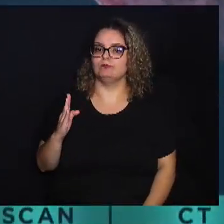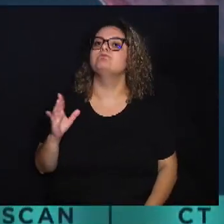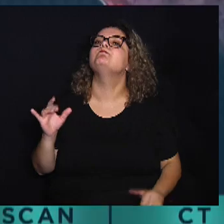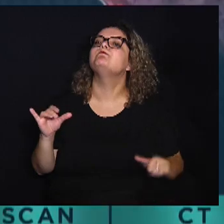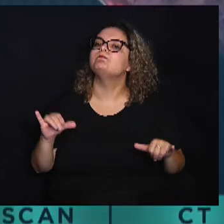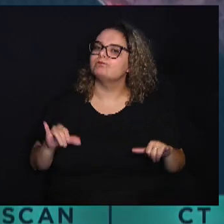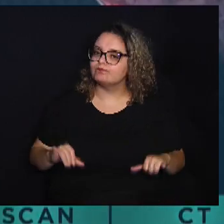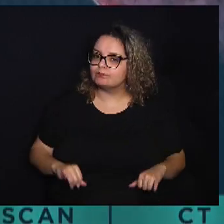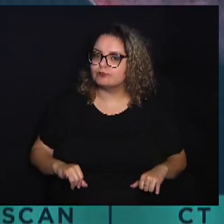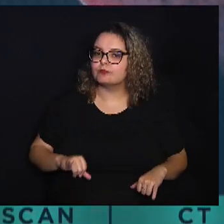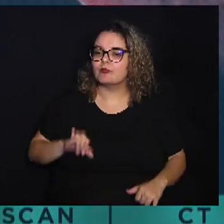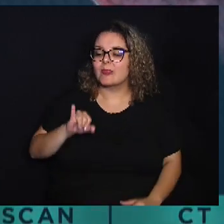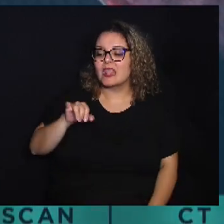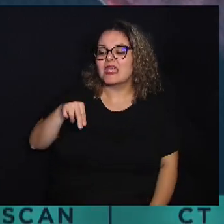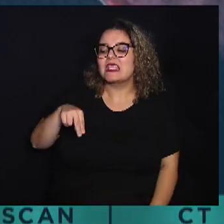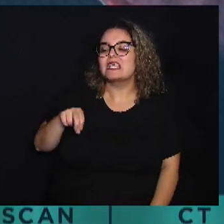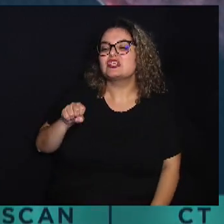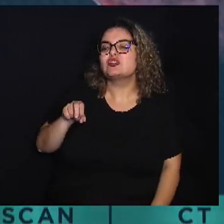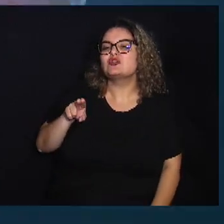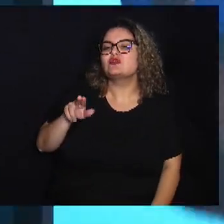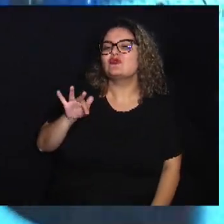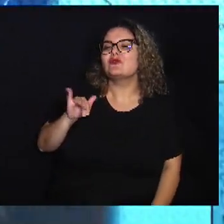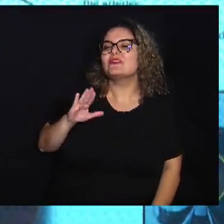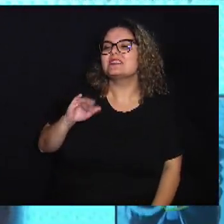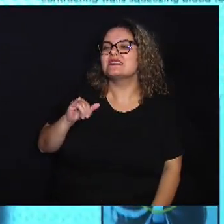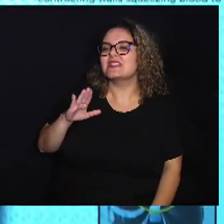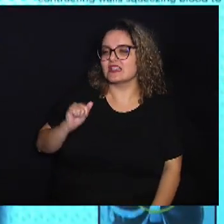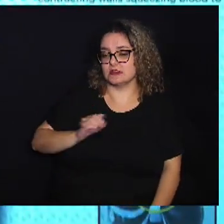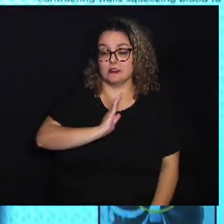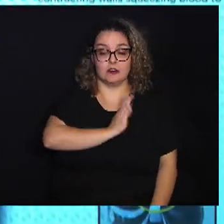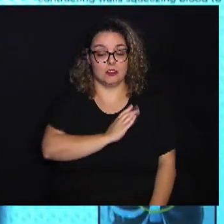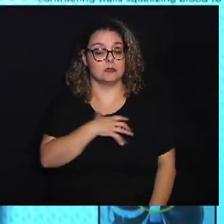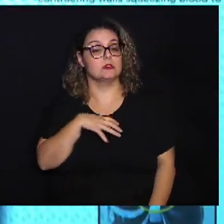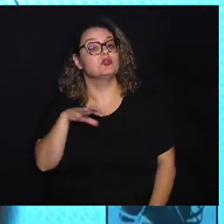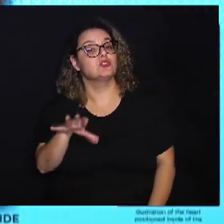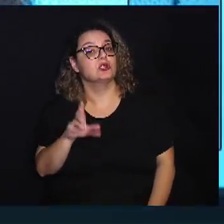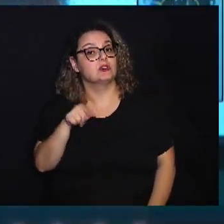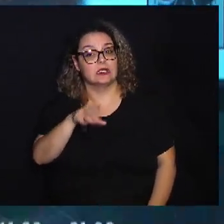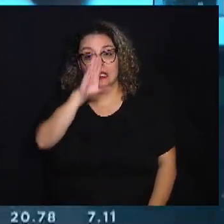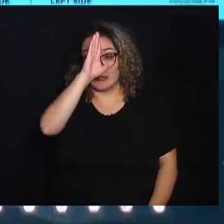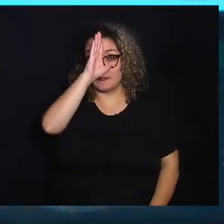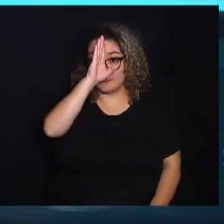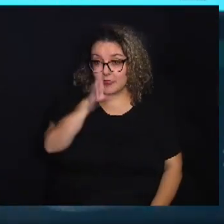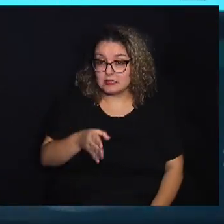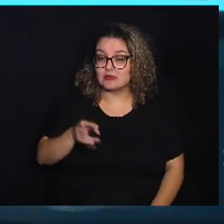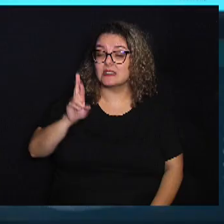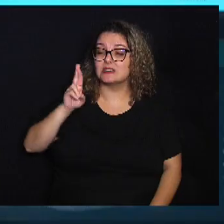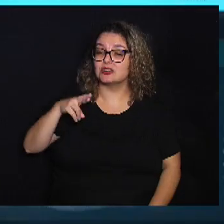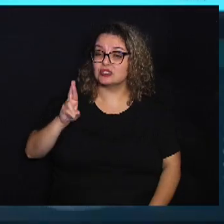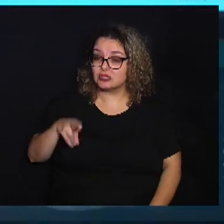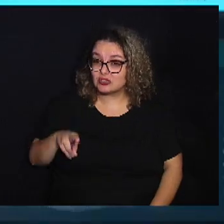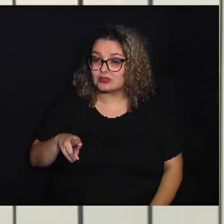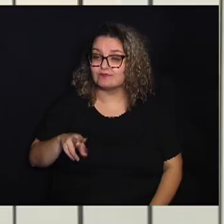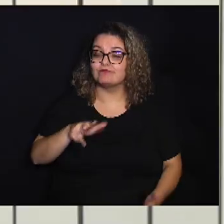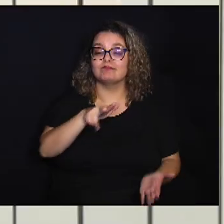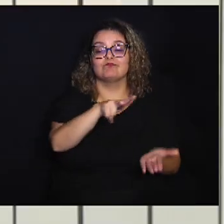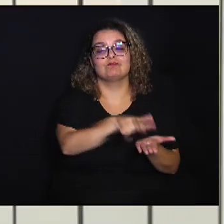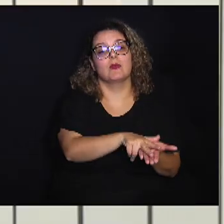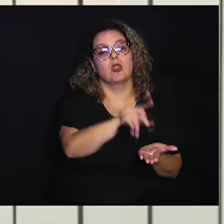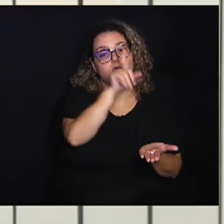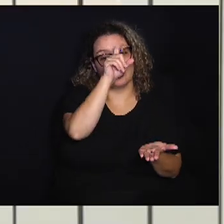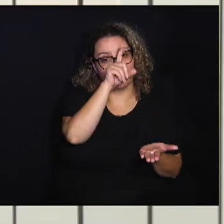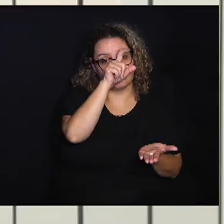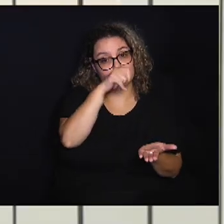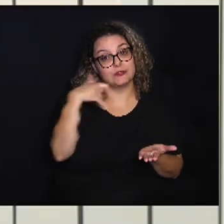de insuficiência cardíaca. Essa condição é uma das principais causas de hospitalização entre